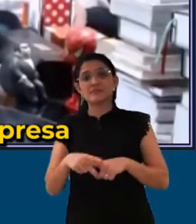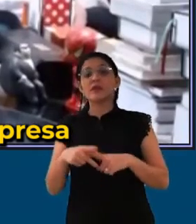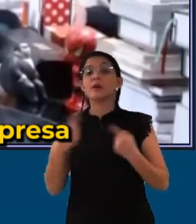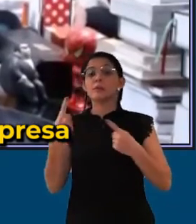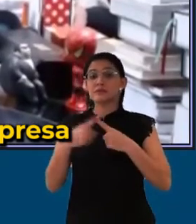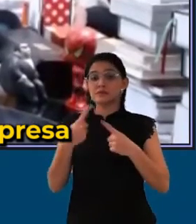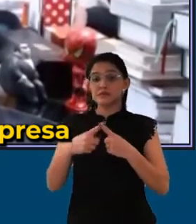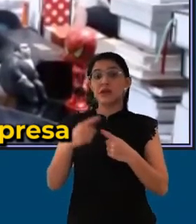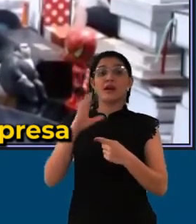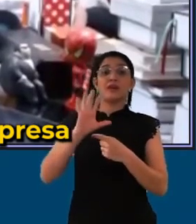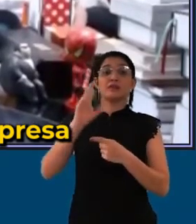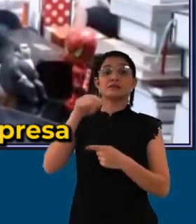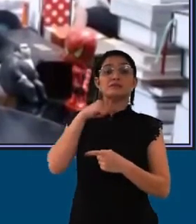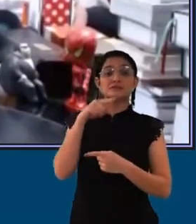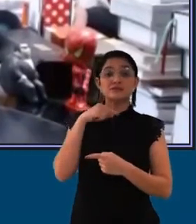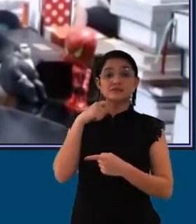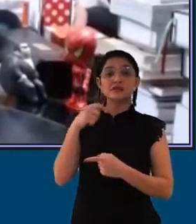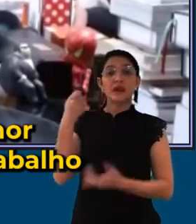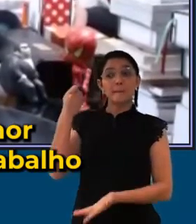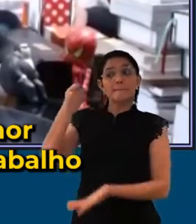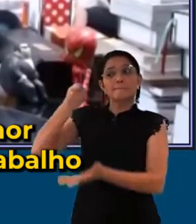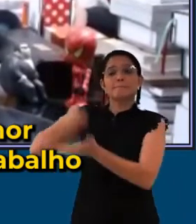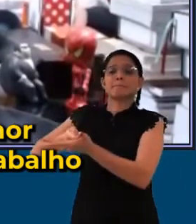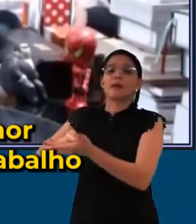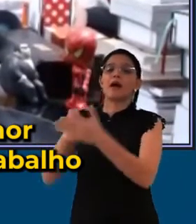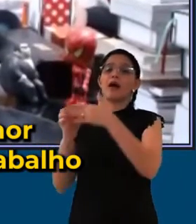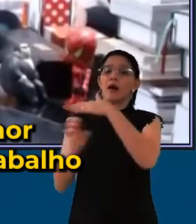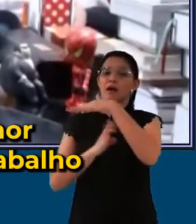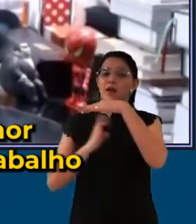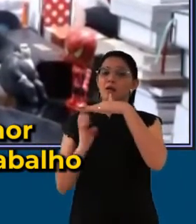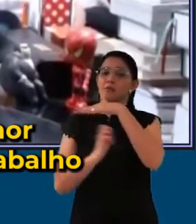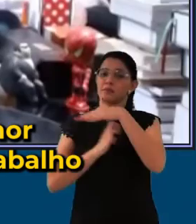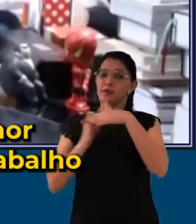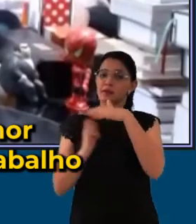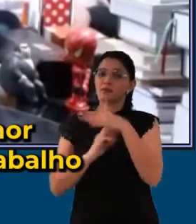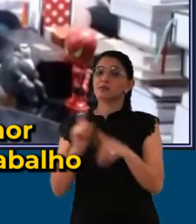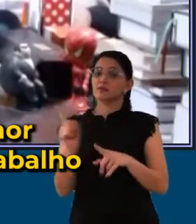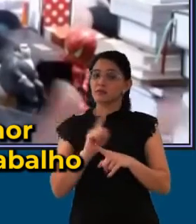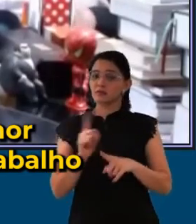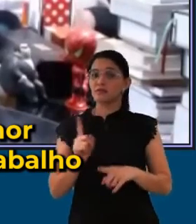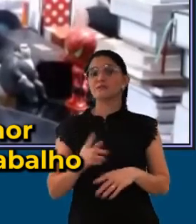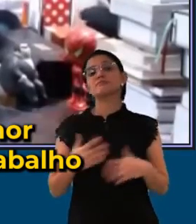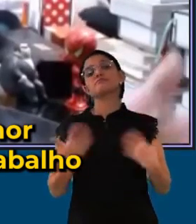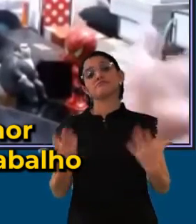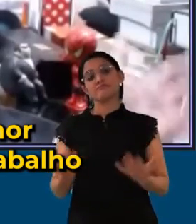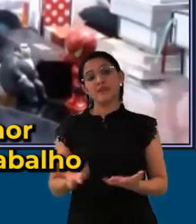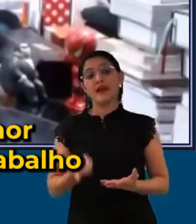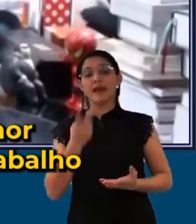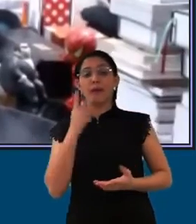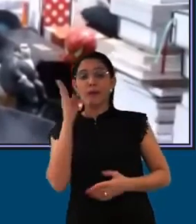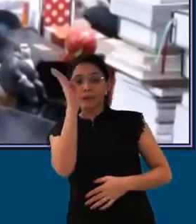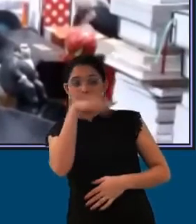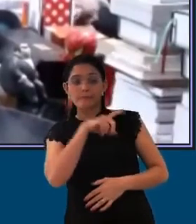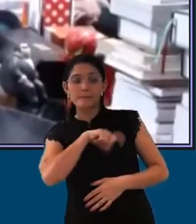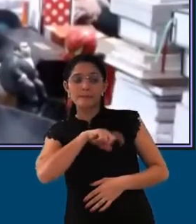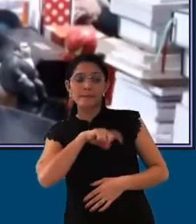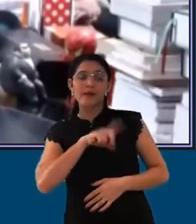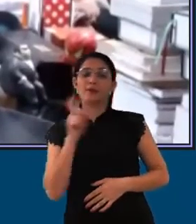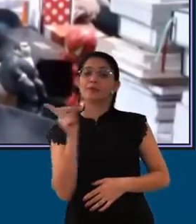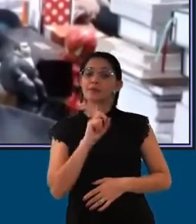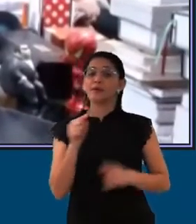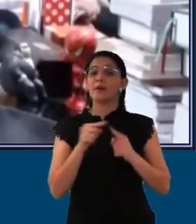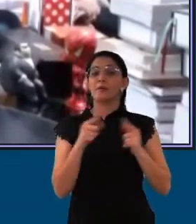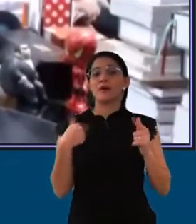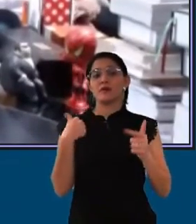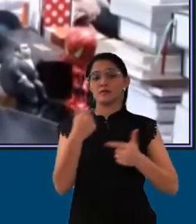acabar arcando com um prejuízo maior. Tá? Não estou jogando maldição para os senhores, não, mas eu estou falando de algo com que eu trabalho aqui já há quase